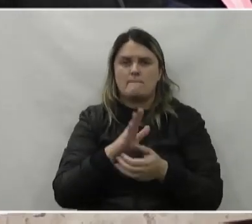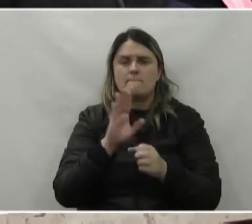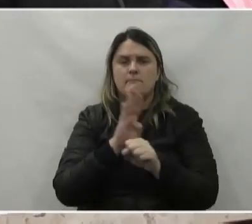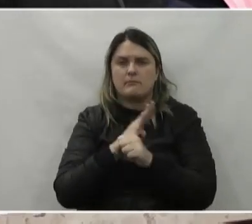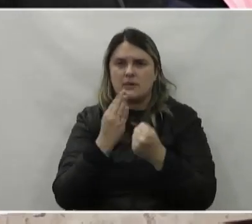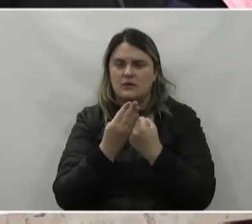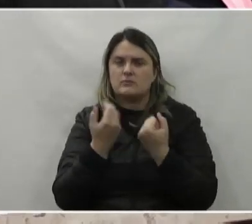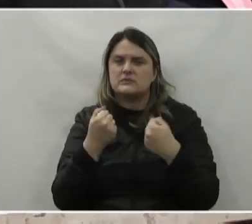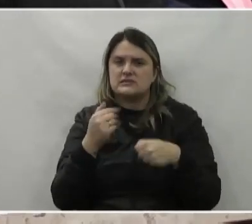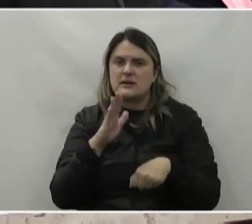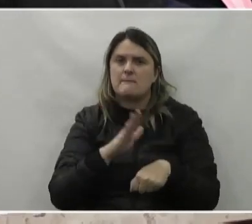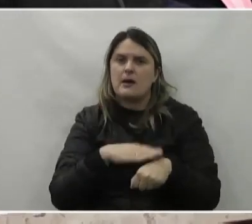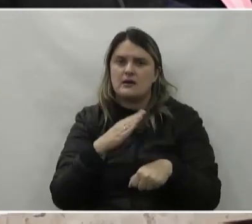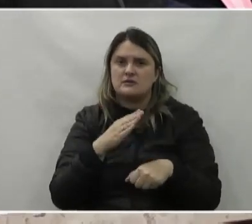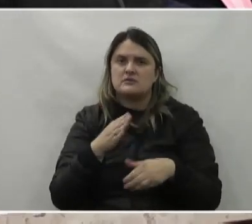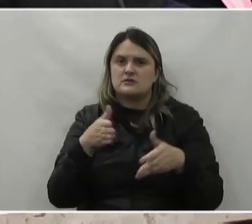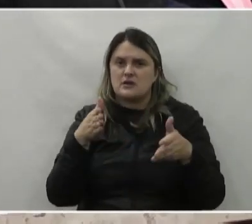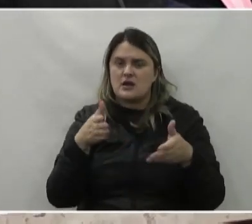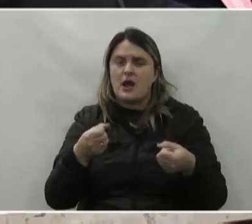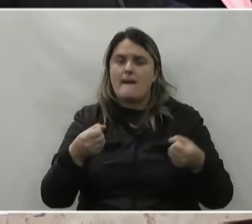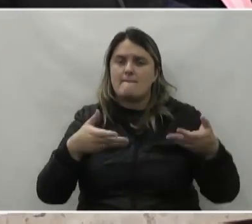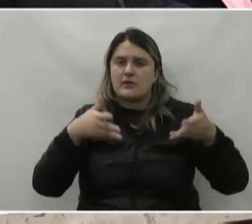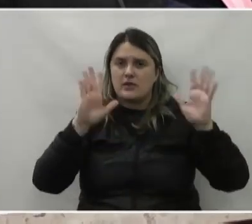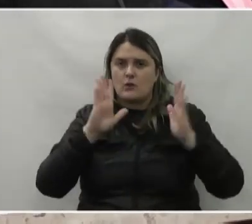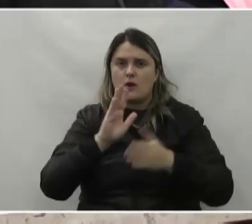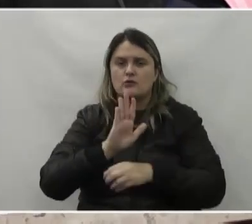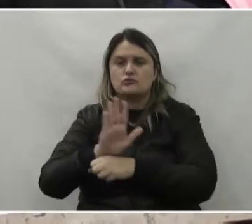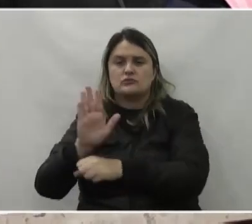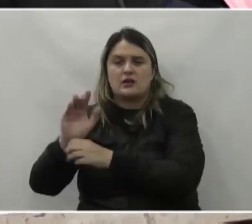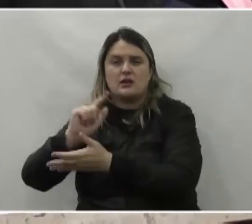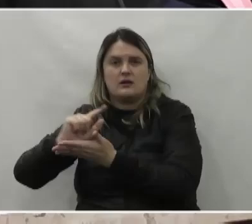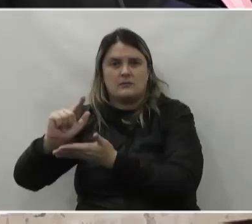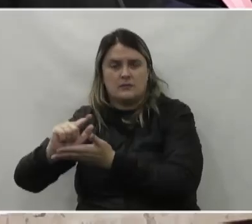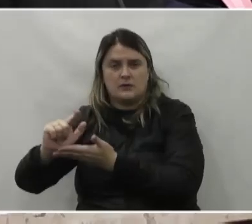mas um dia num bairro, depende do bairro, se for comunicado